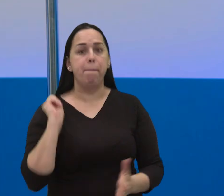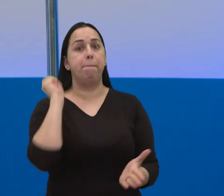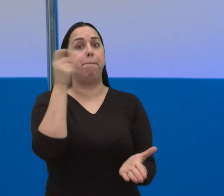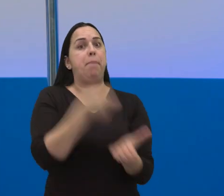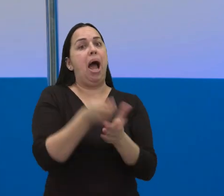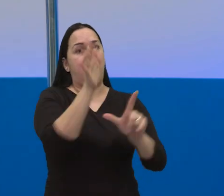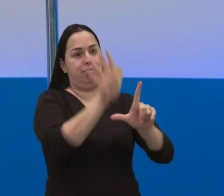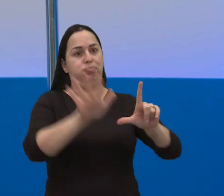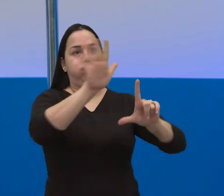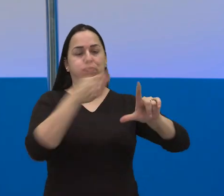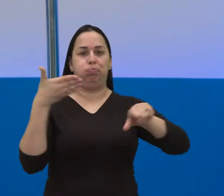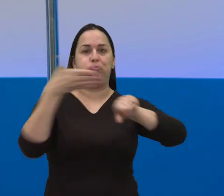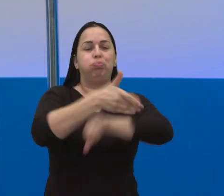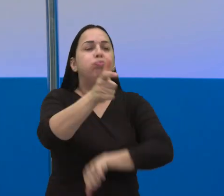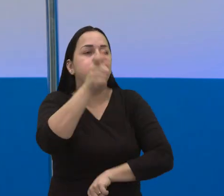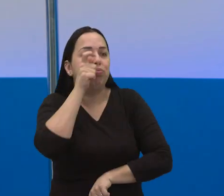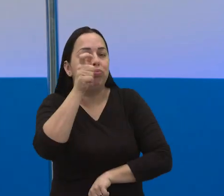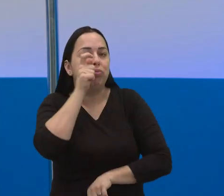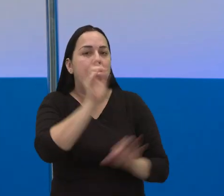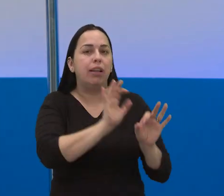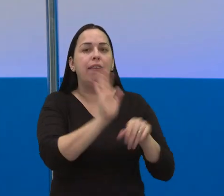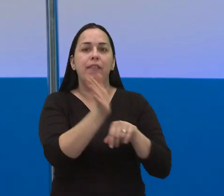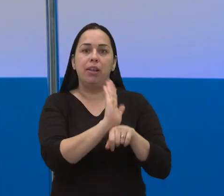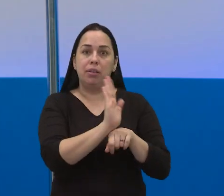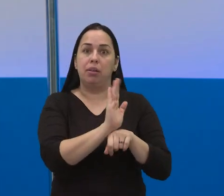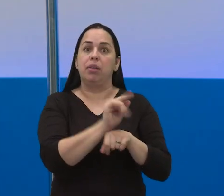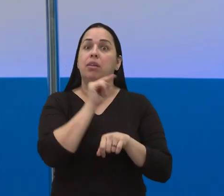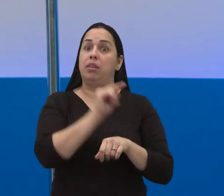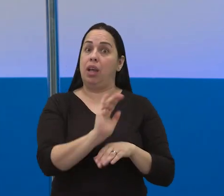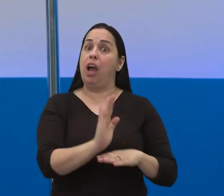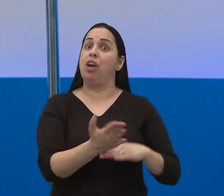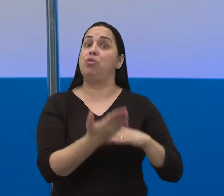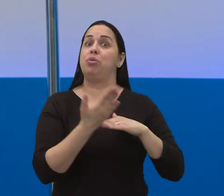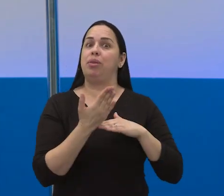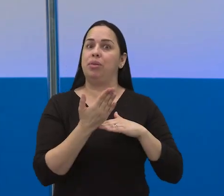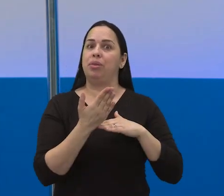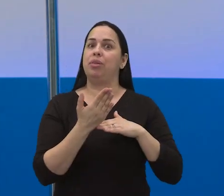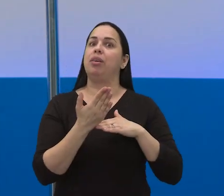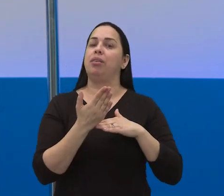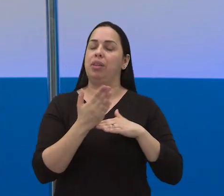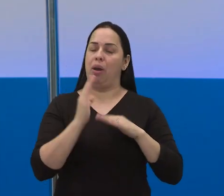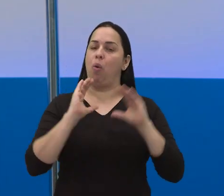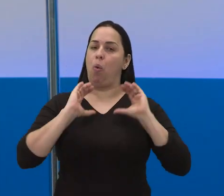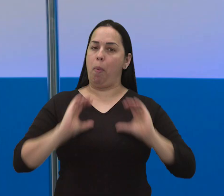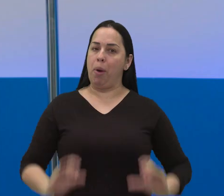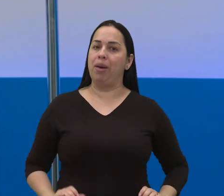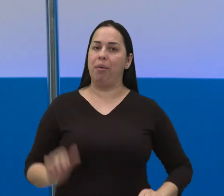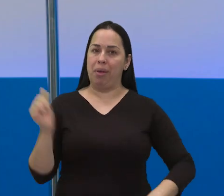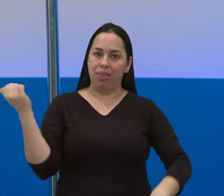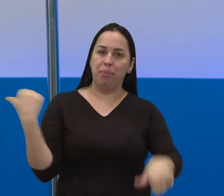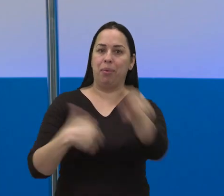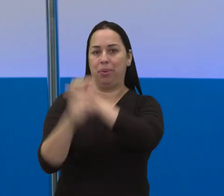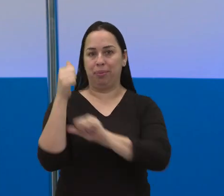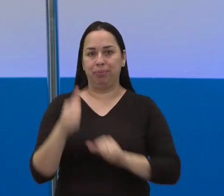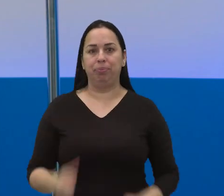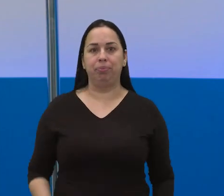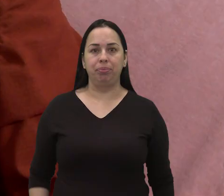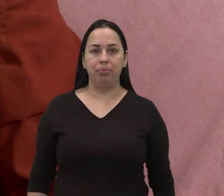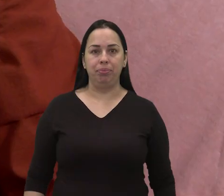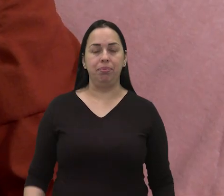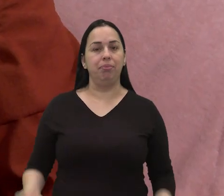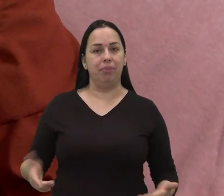os conteúdos dessas plataformas, que têm contribuído bastante com a mudança de hábito de boa parte da